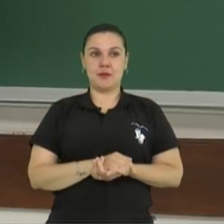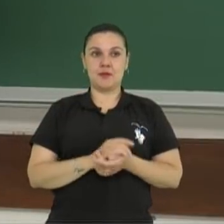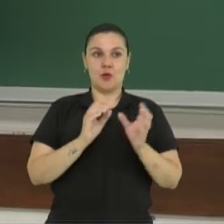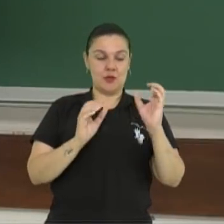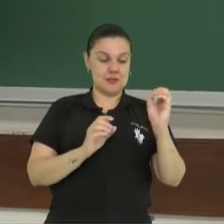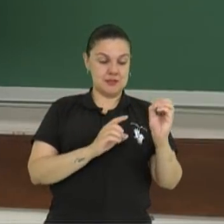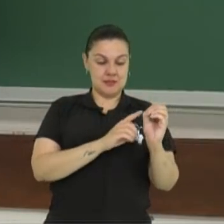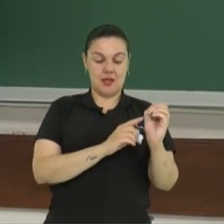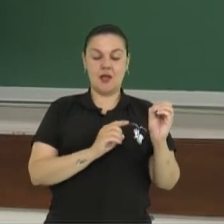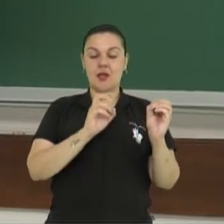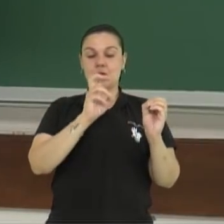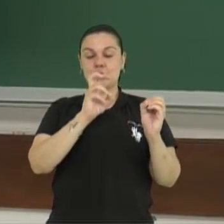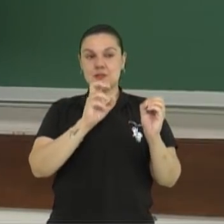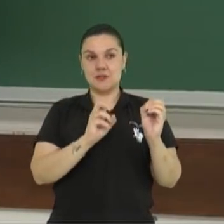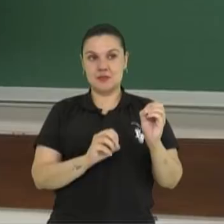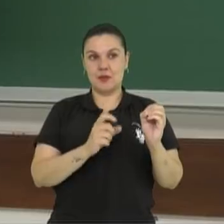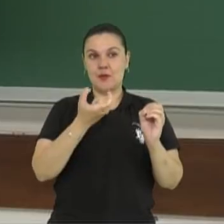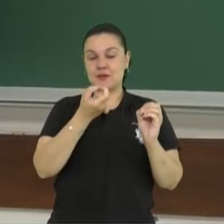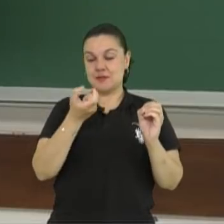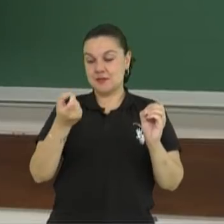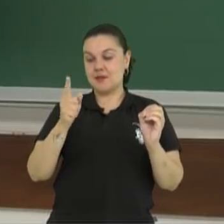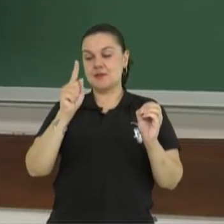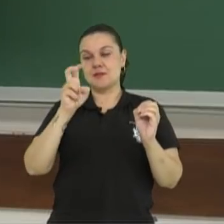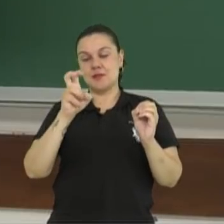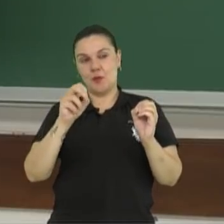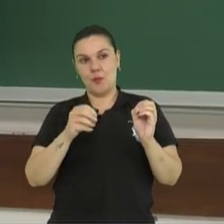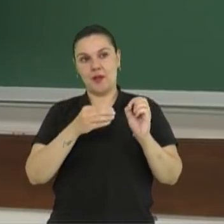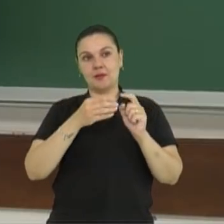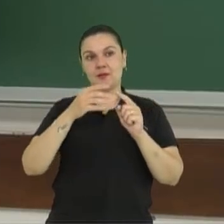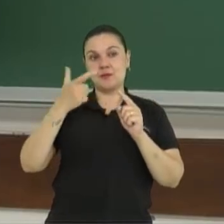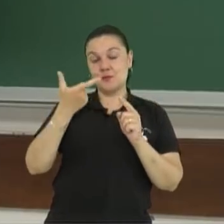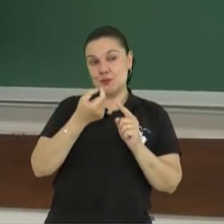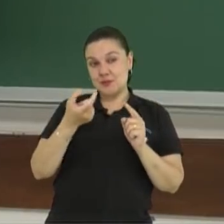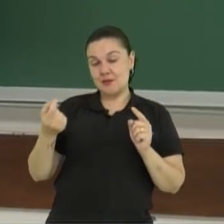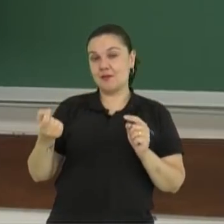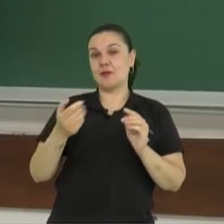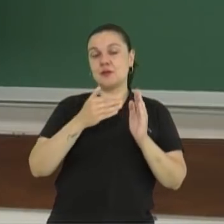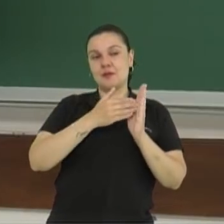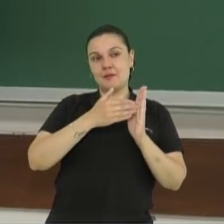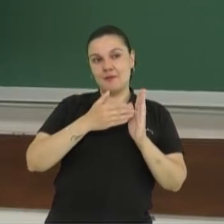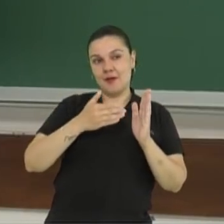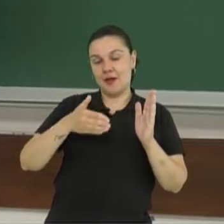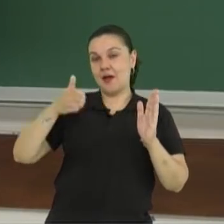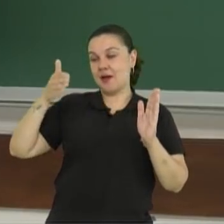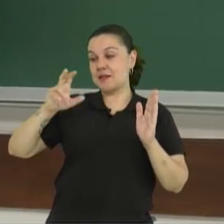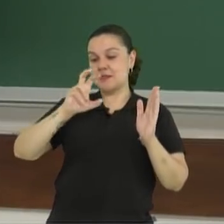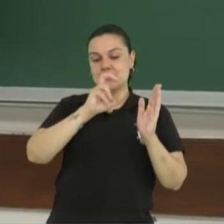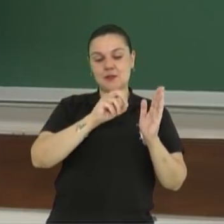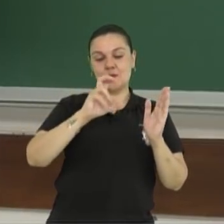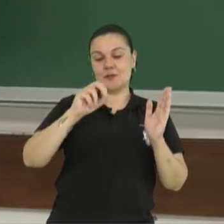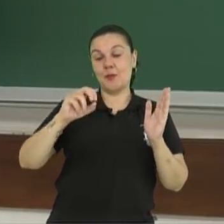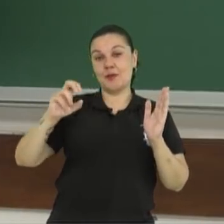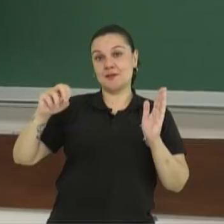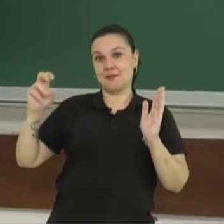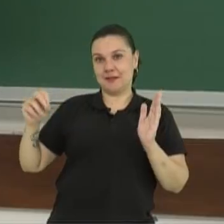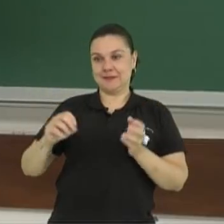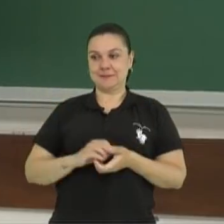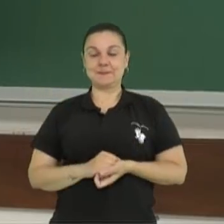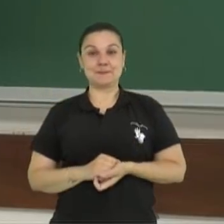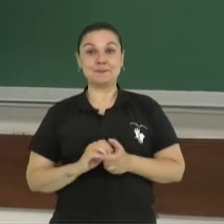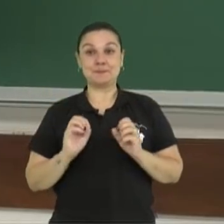de 0, 50, 100, 150, 200, de 50 em